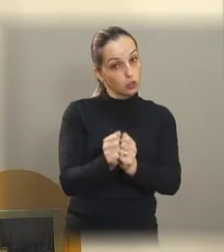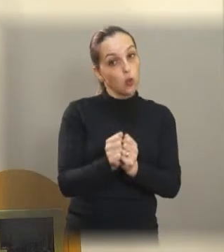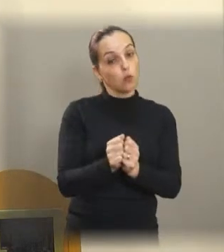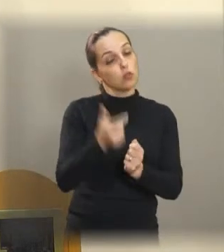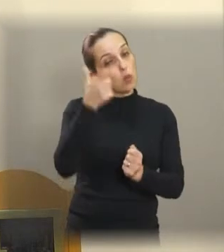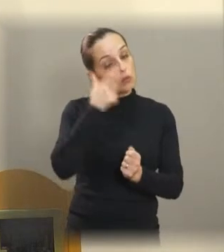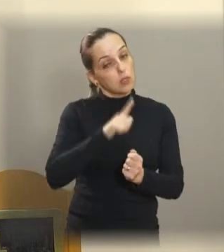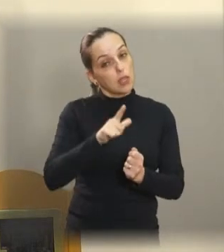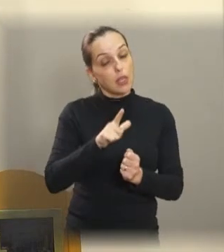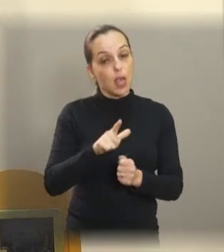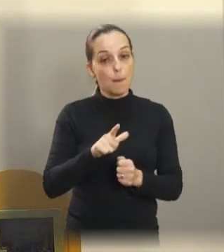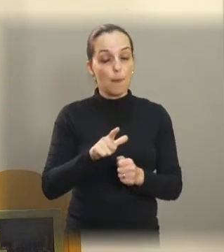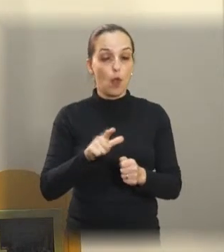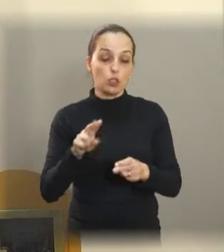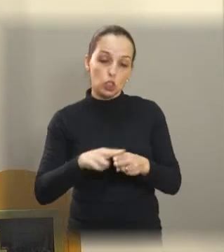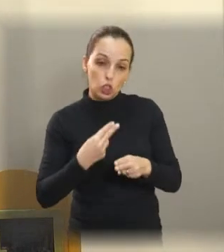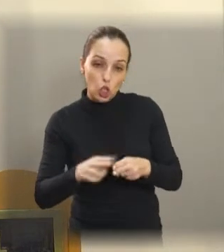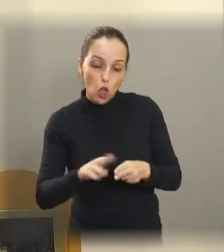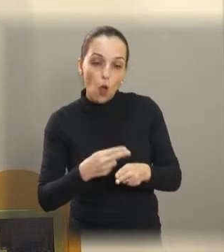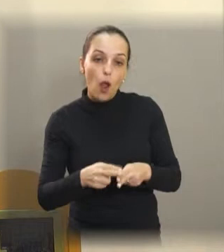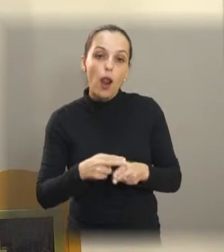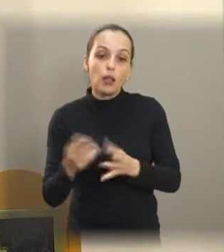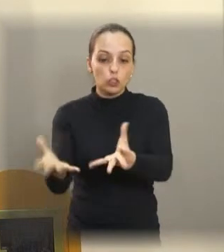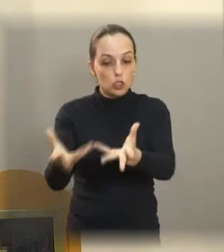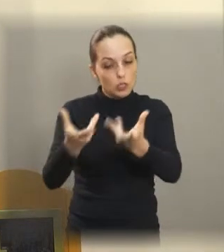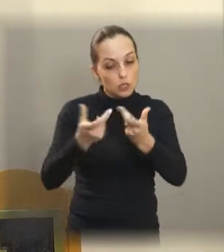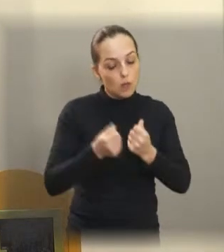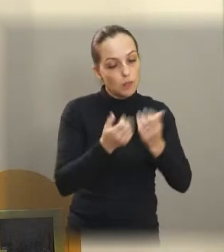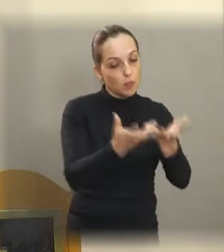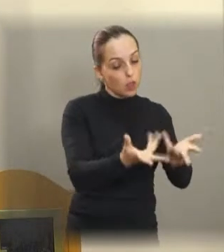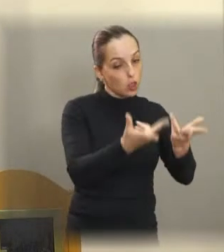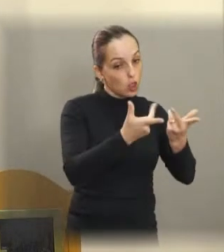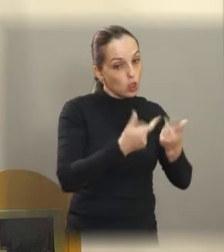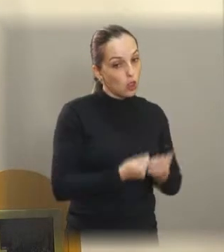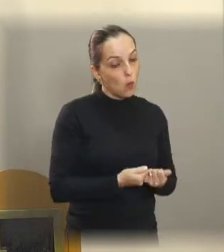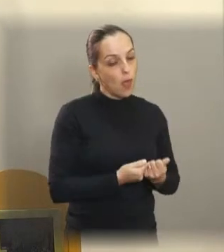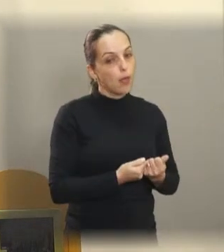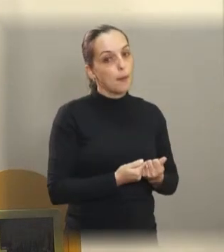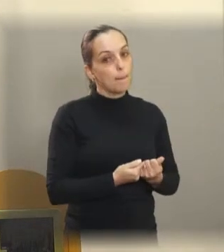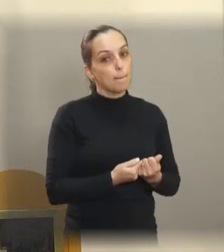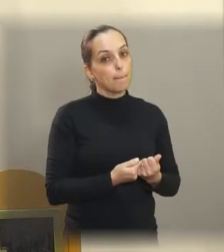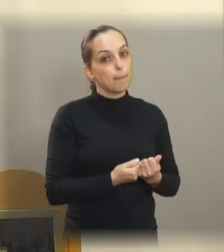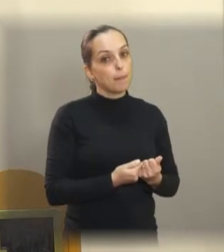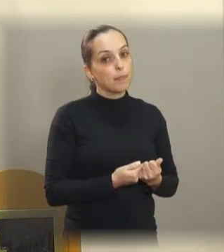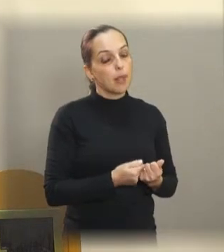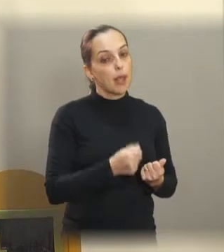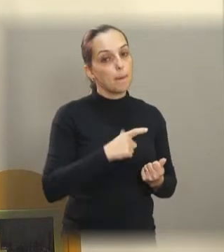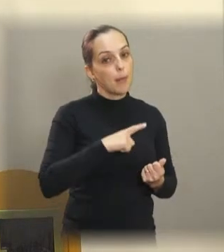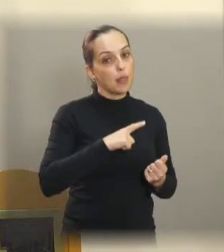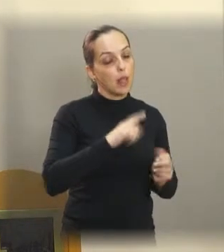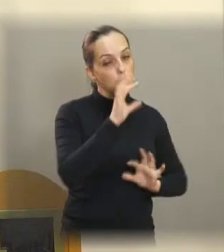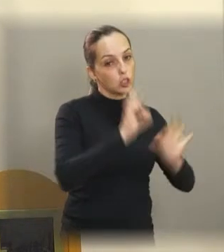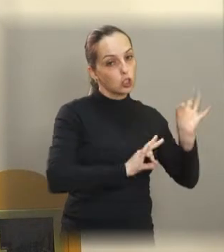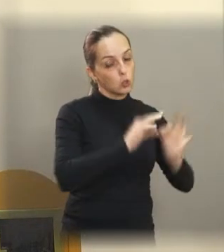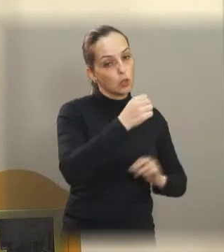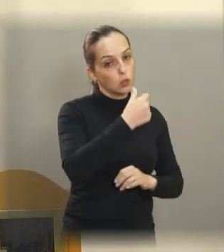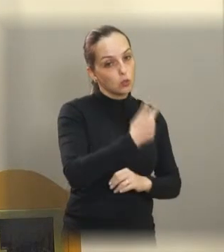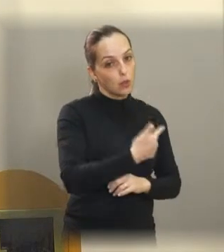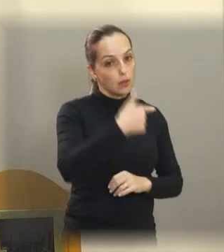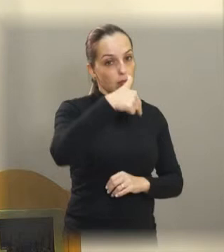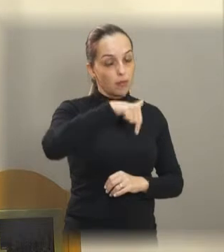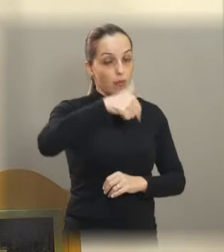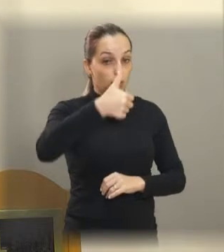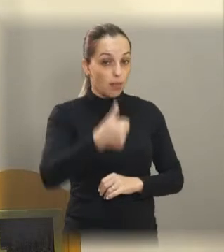Páscoa. Foram arrecadados chocolate suficiente para 276 kits.